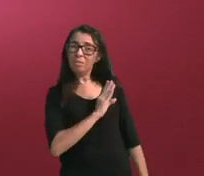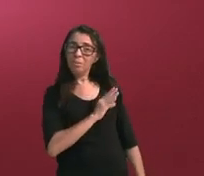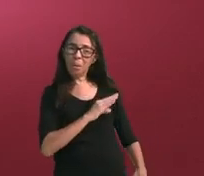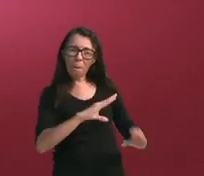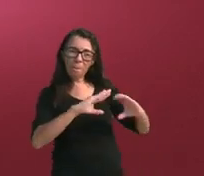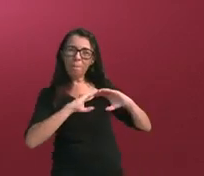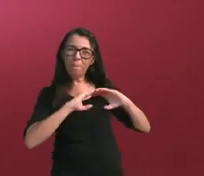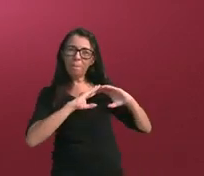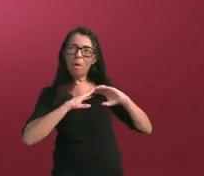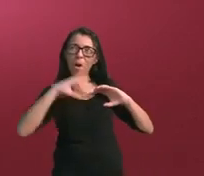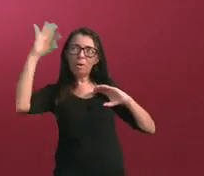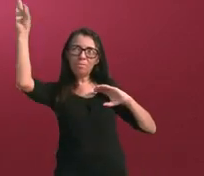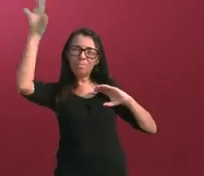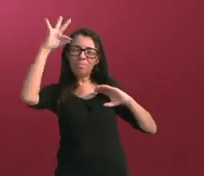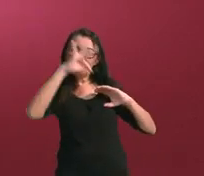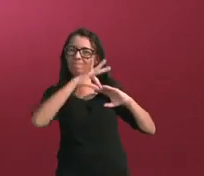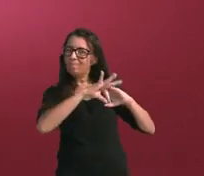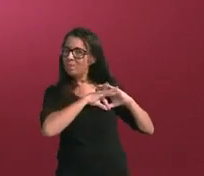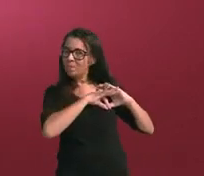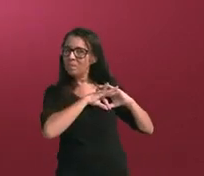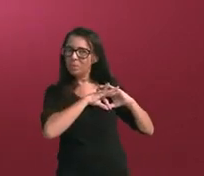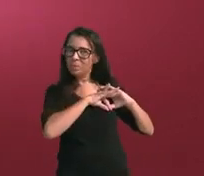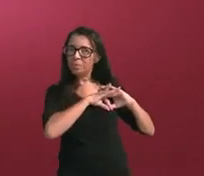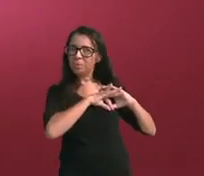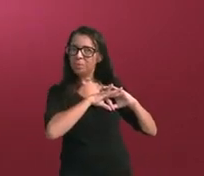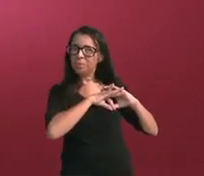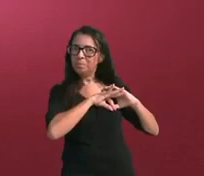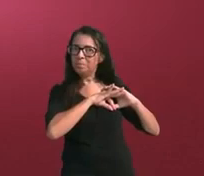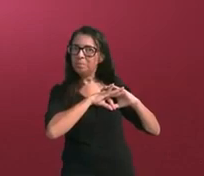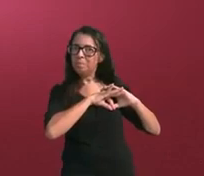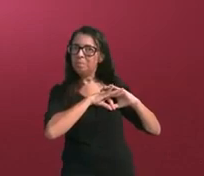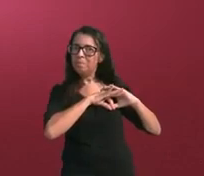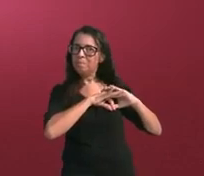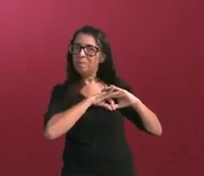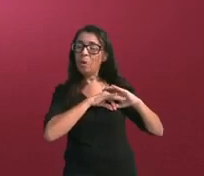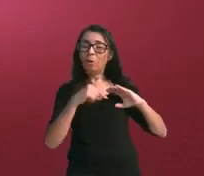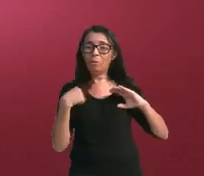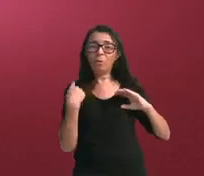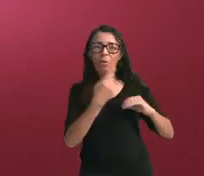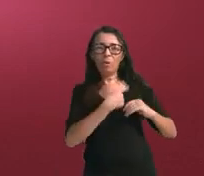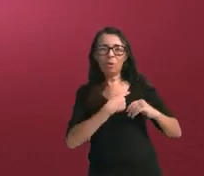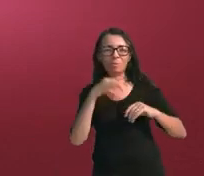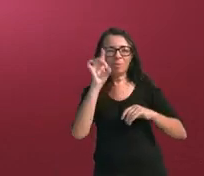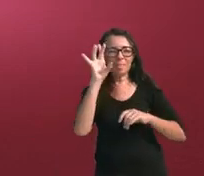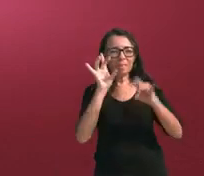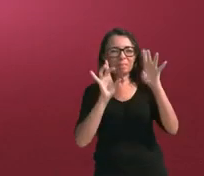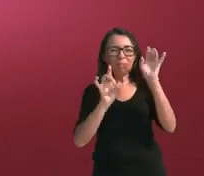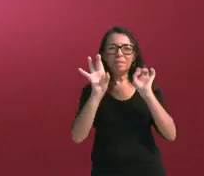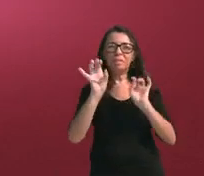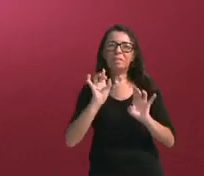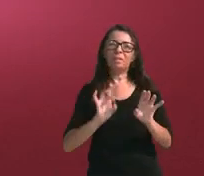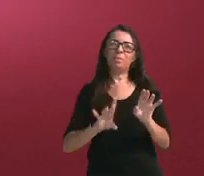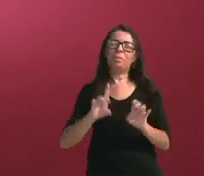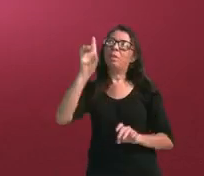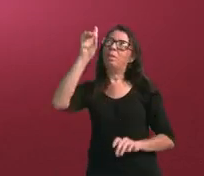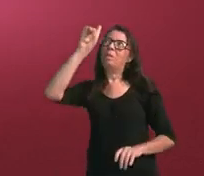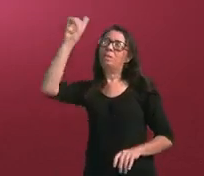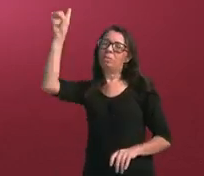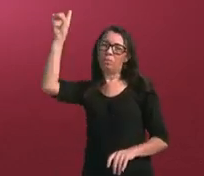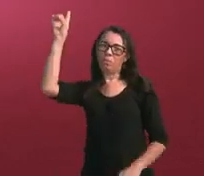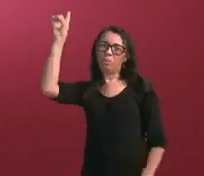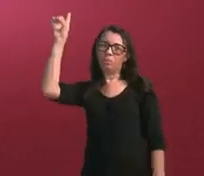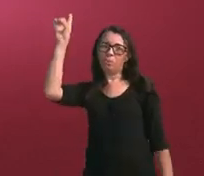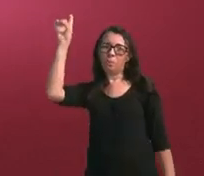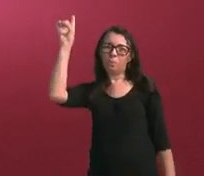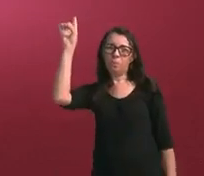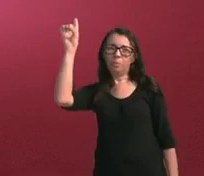mas terá que evitar sentimentos de orgulho. Nós temos que evitar, vigiarmos